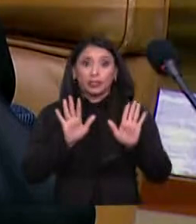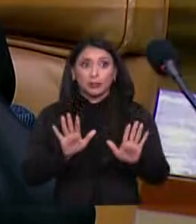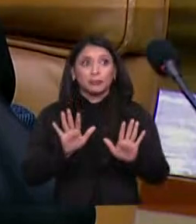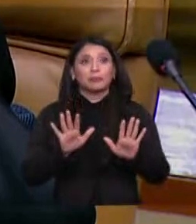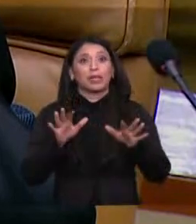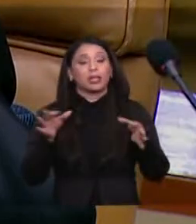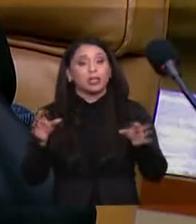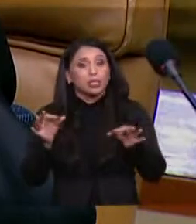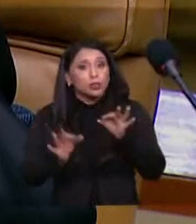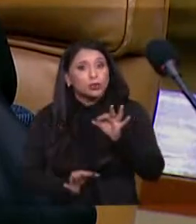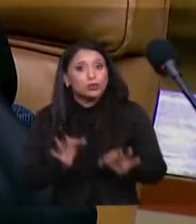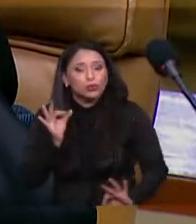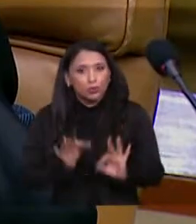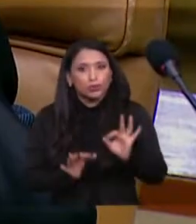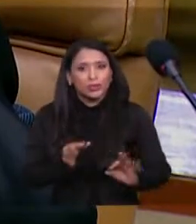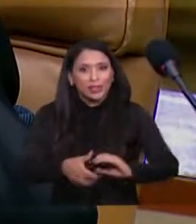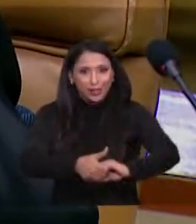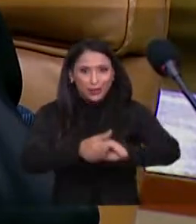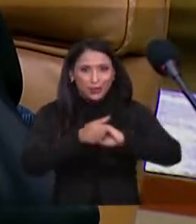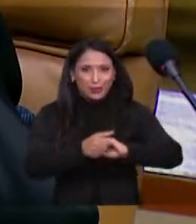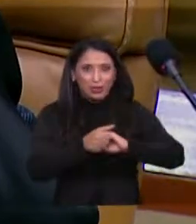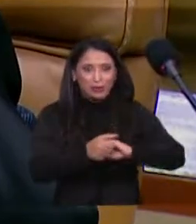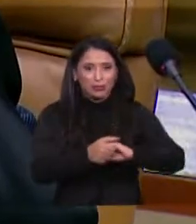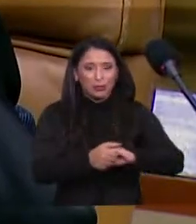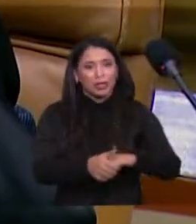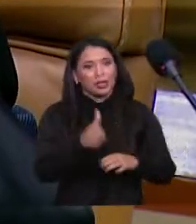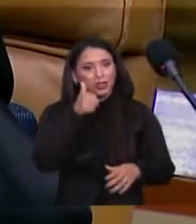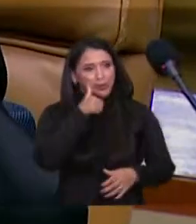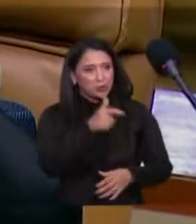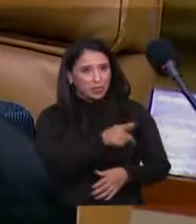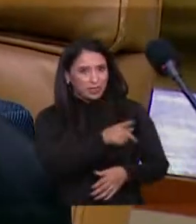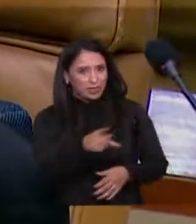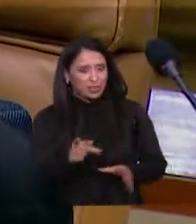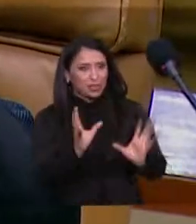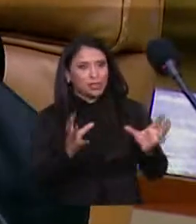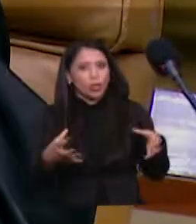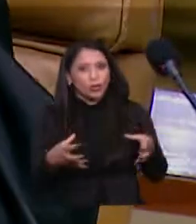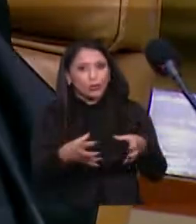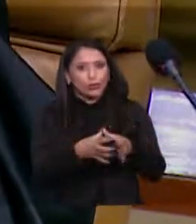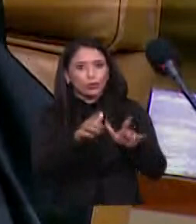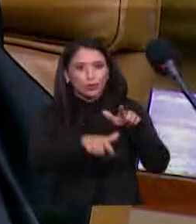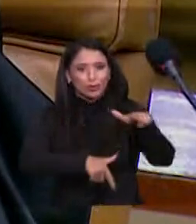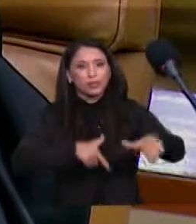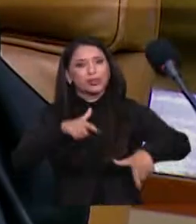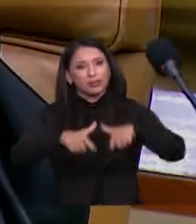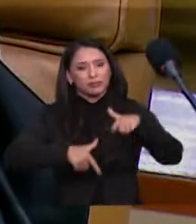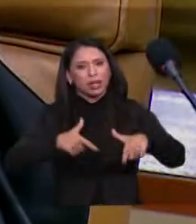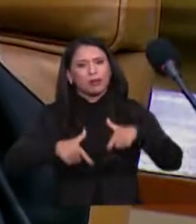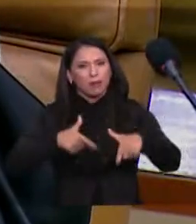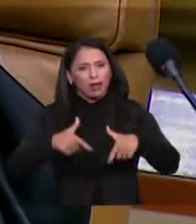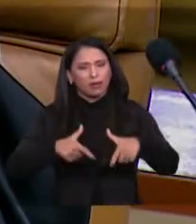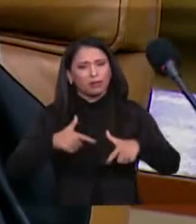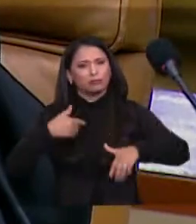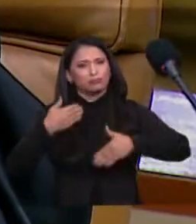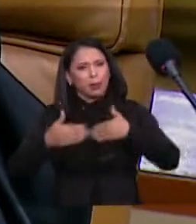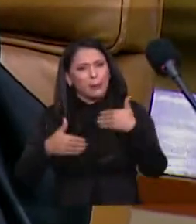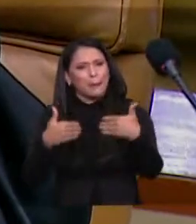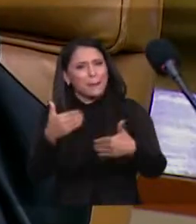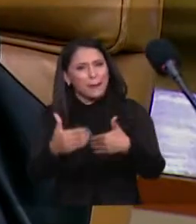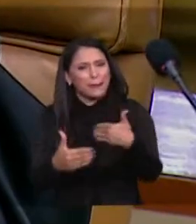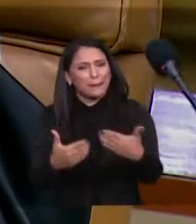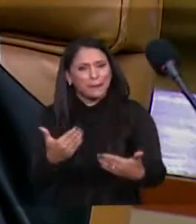cumprimento essa vossa excelência E a equipe e toda esta jornada que